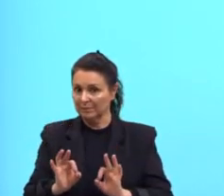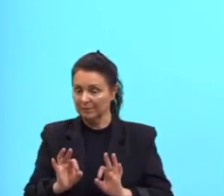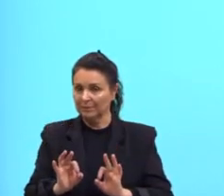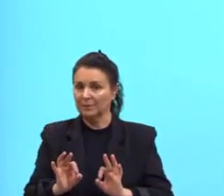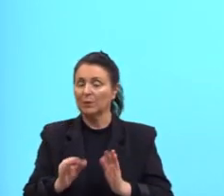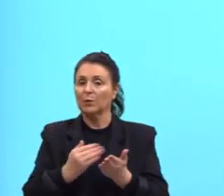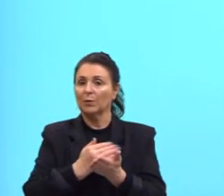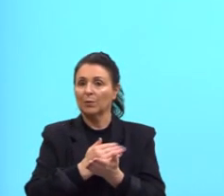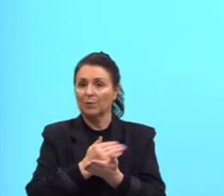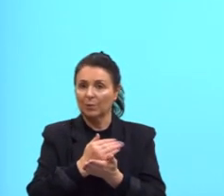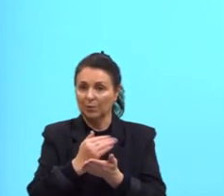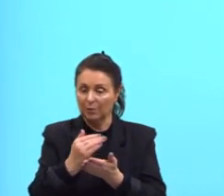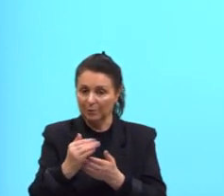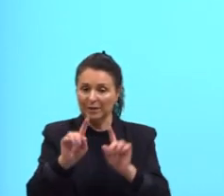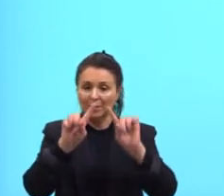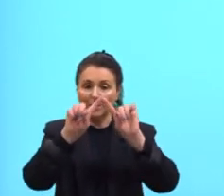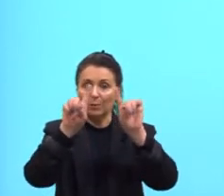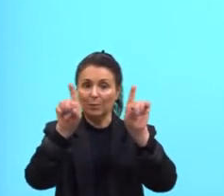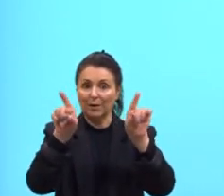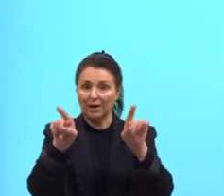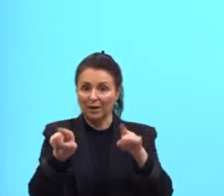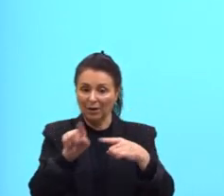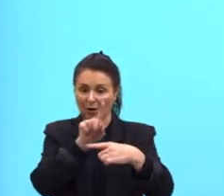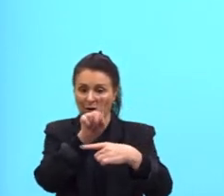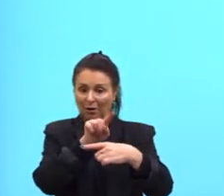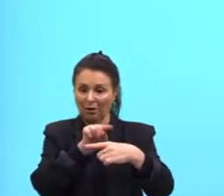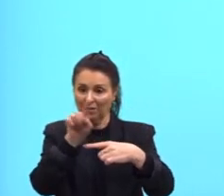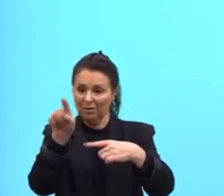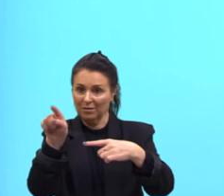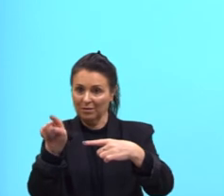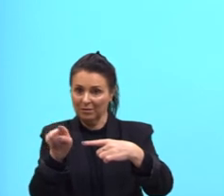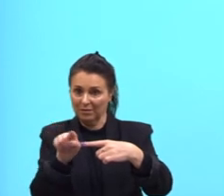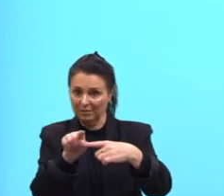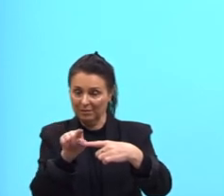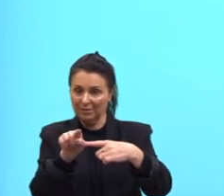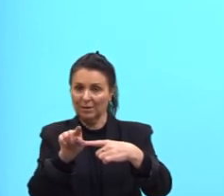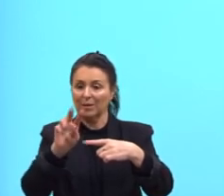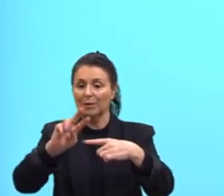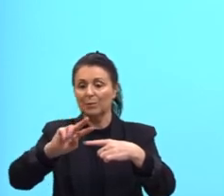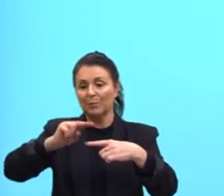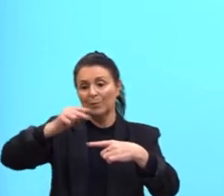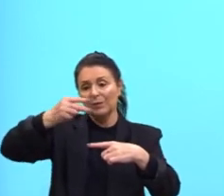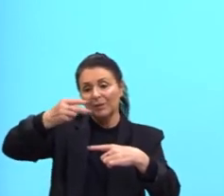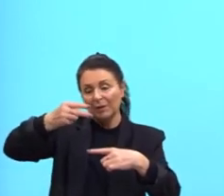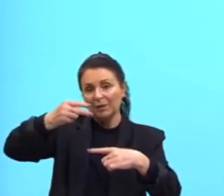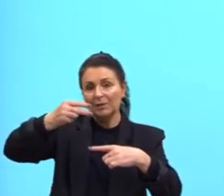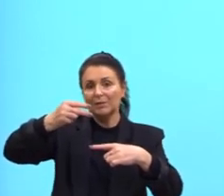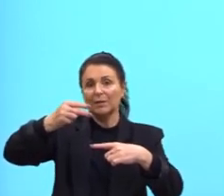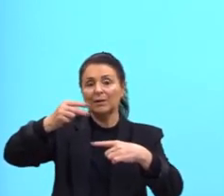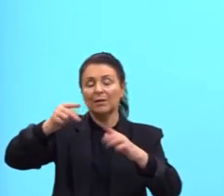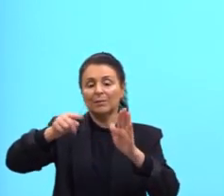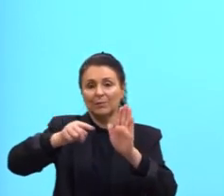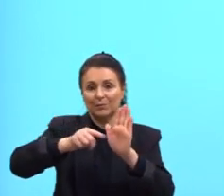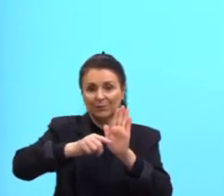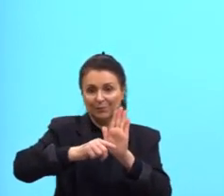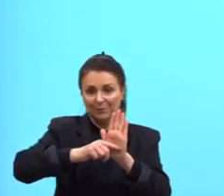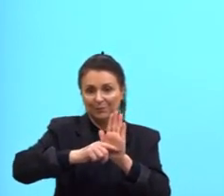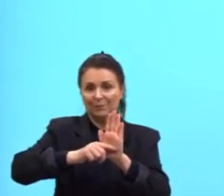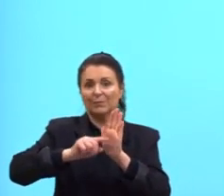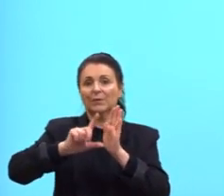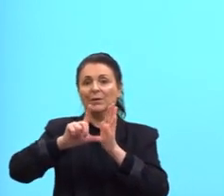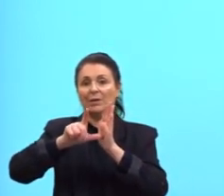iniciamos pelo parênteses seguindo então né primeiro potência depois subtração